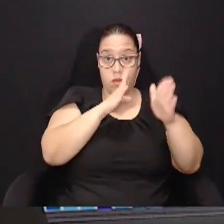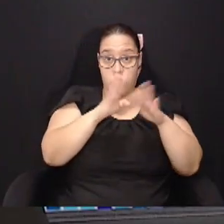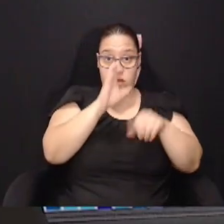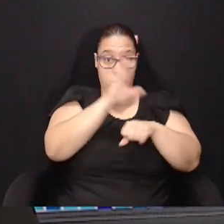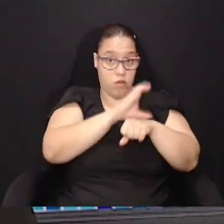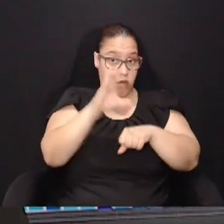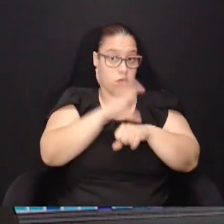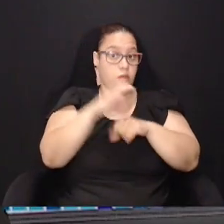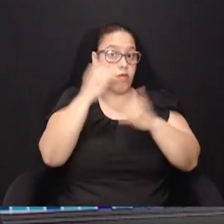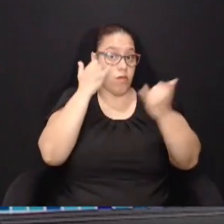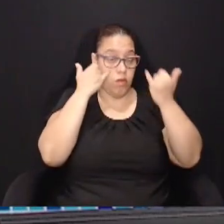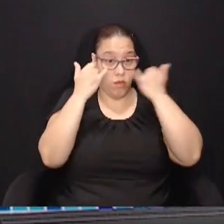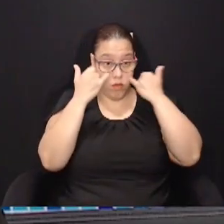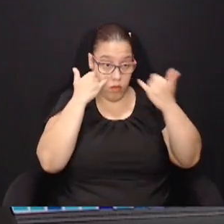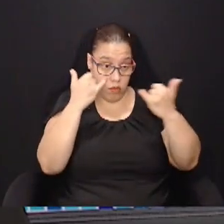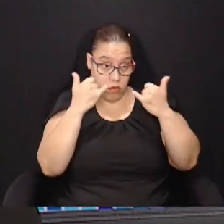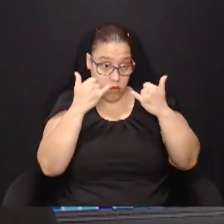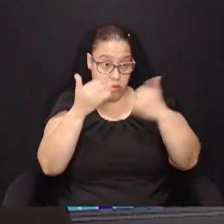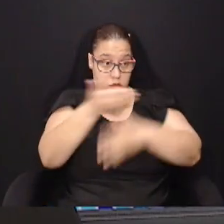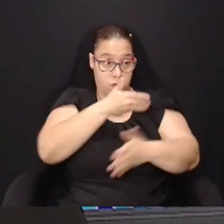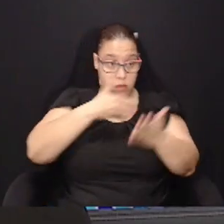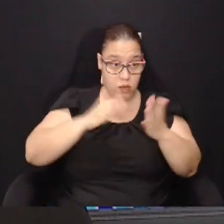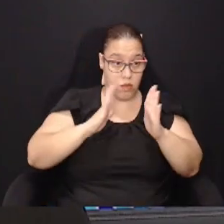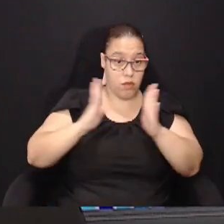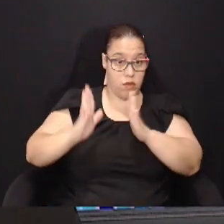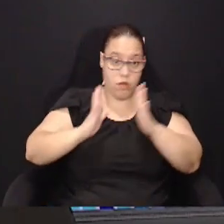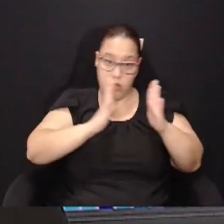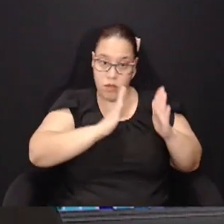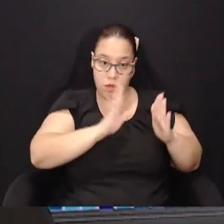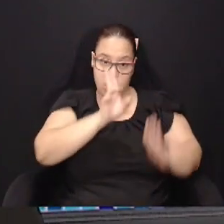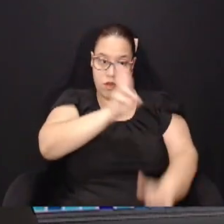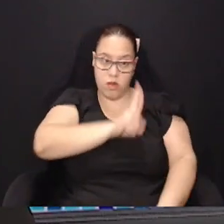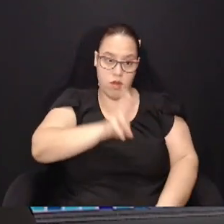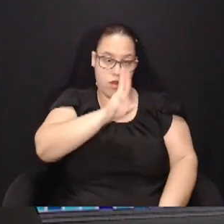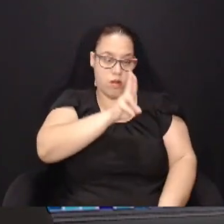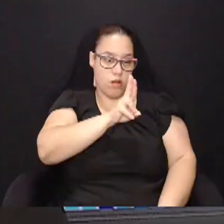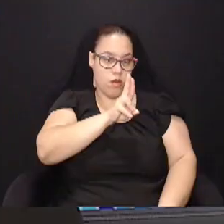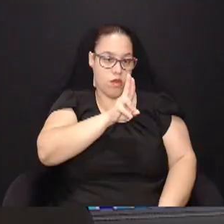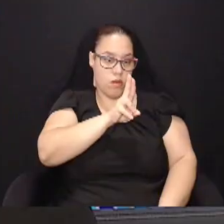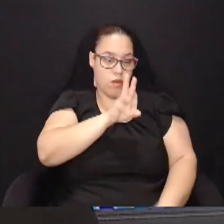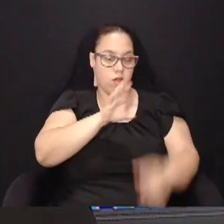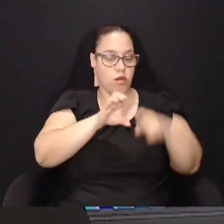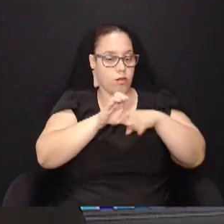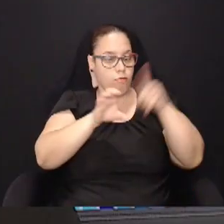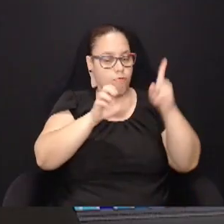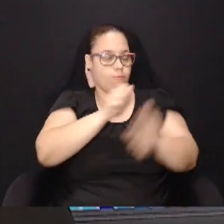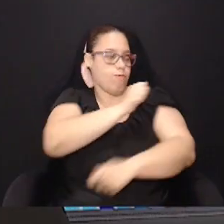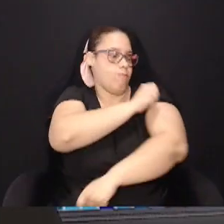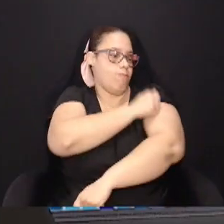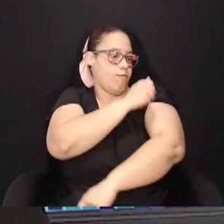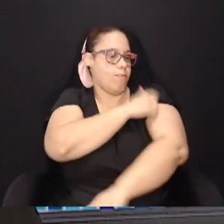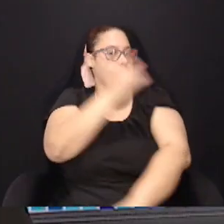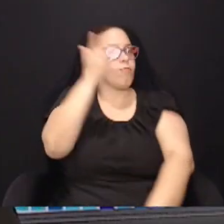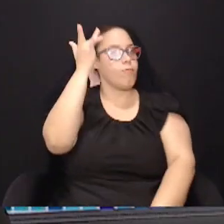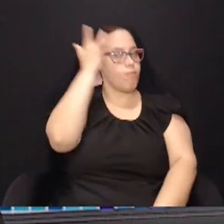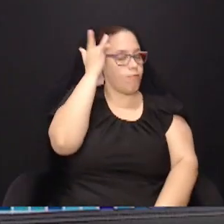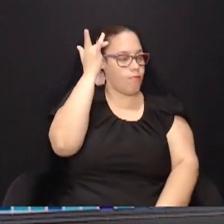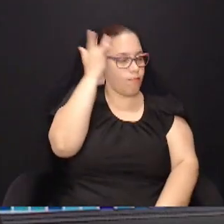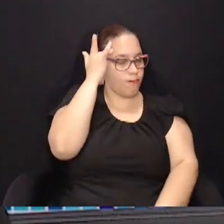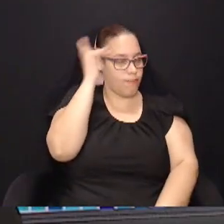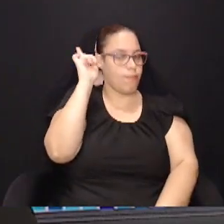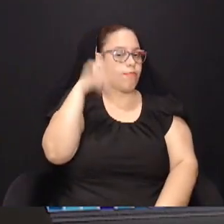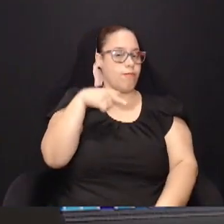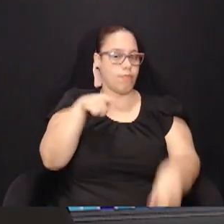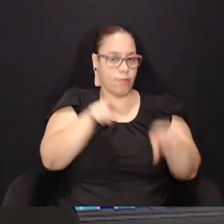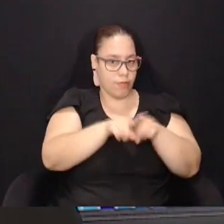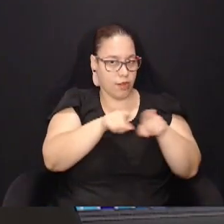que fazem parte de uma jornada universitária, né? Faz parte da autonomia do aluno, do amadurecimento dele. Então, ele também tem que